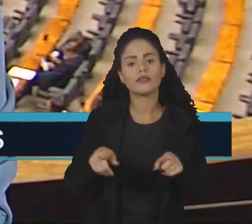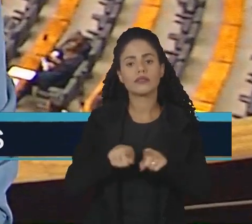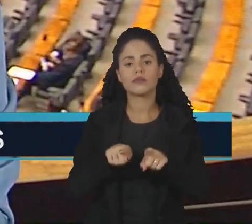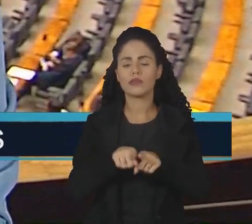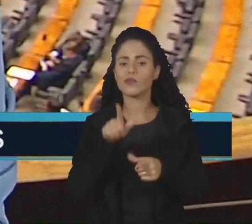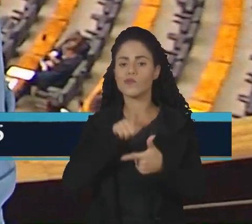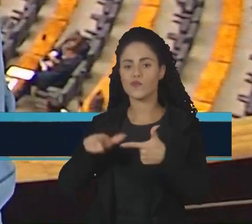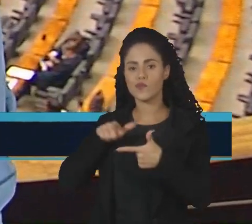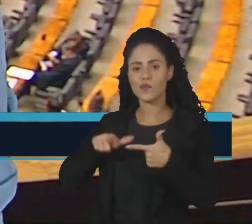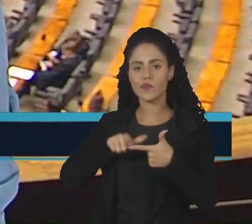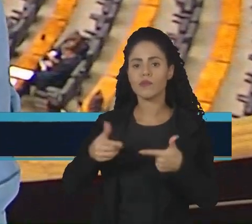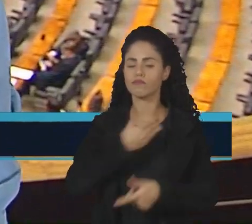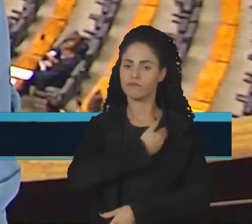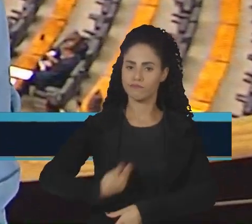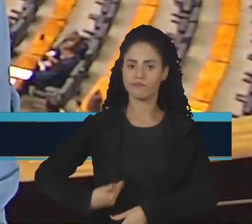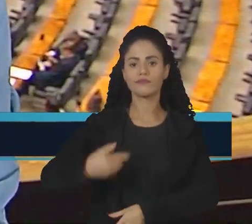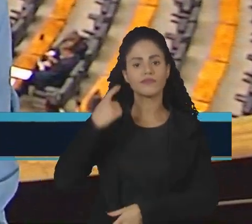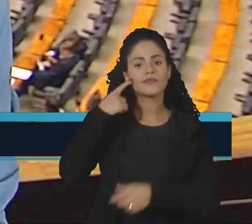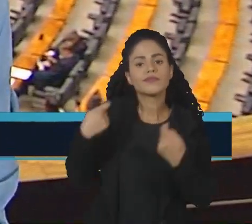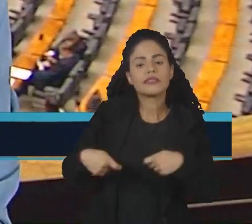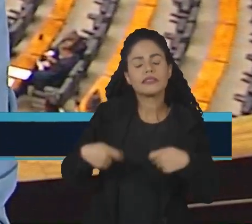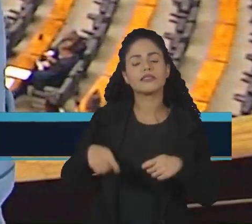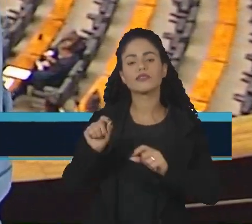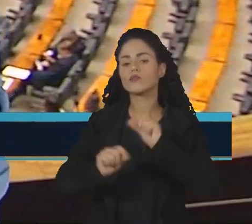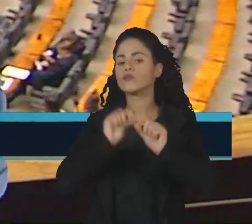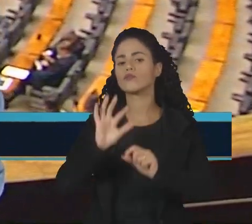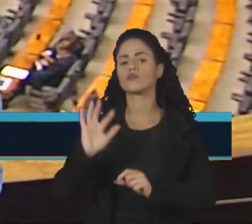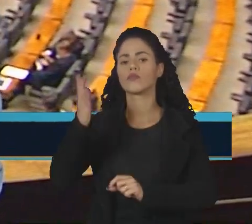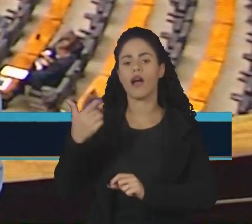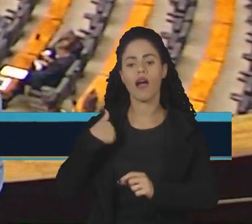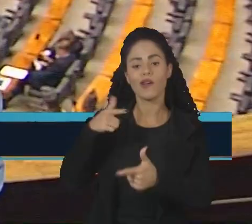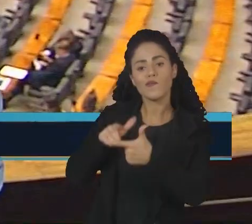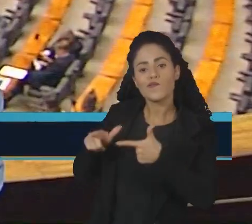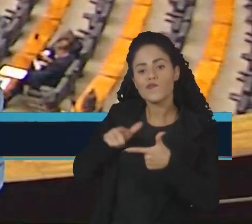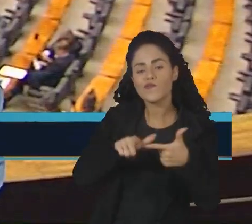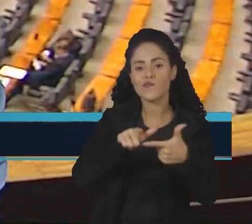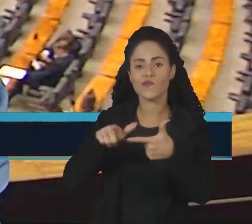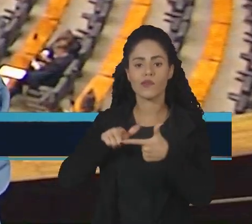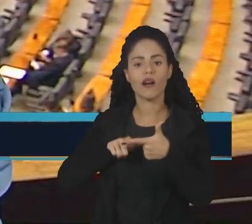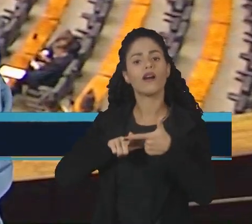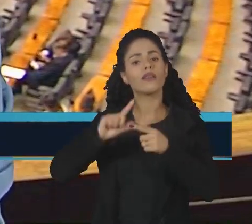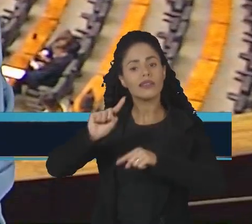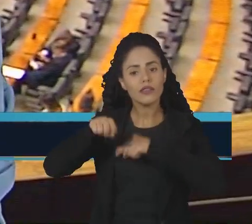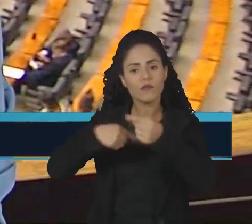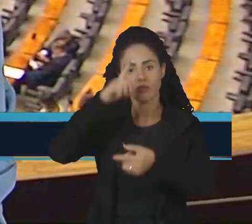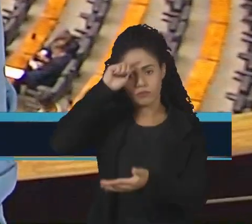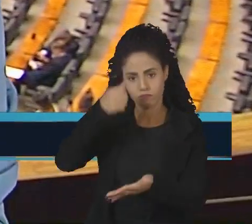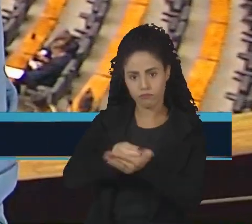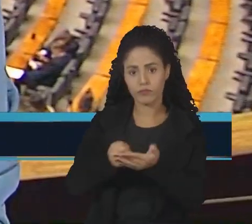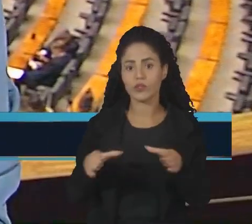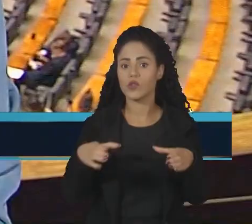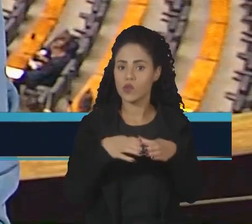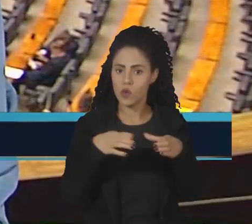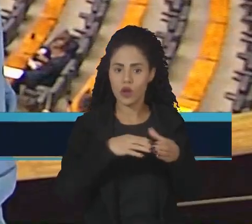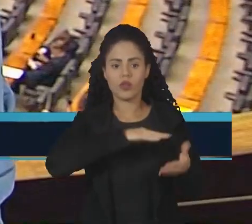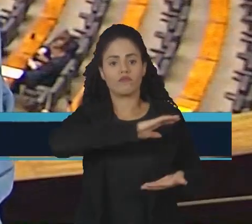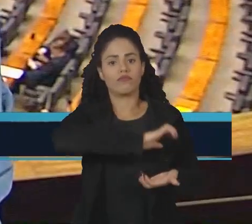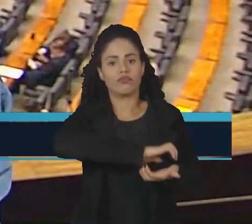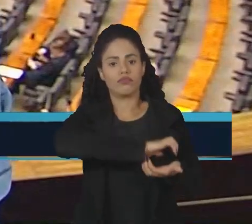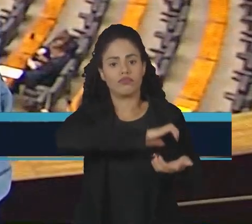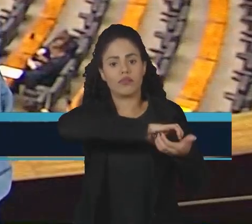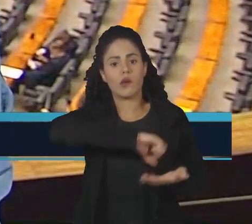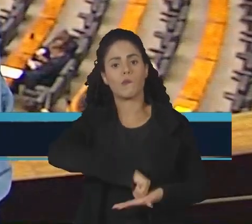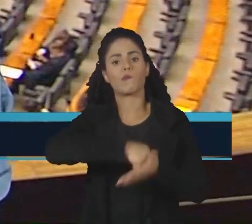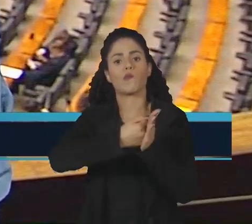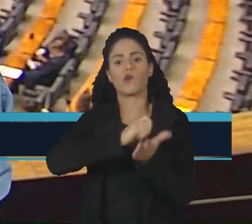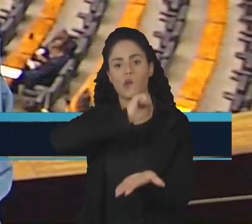cenário, o governo agora precisa lidar também com a crise gerada após uma decisão do Supremo que restringiu o